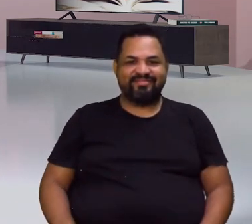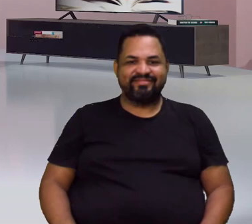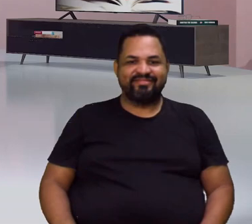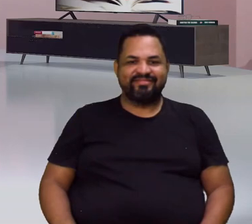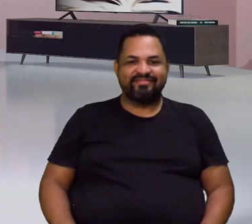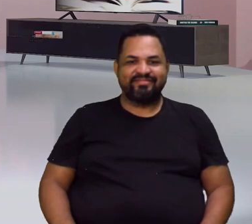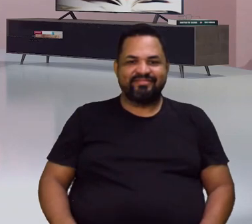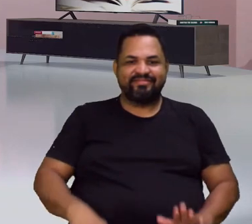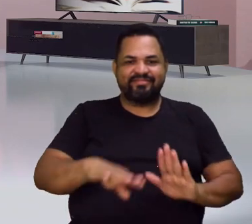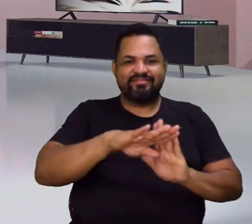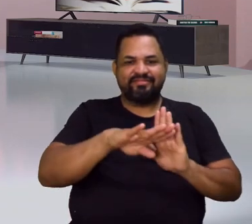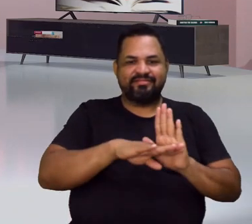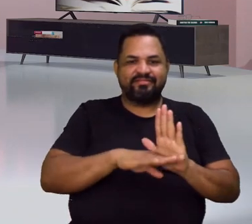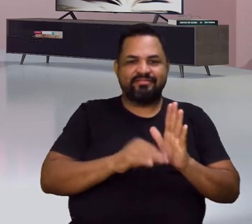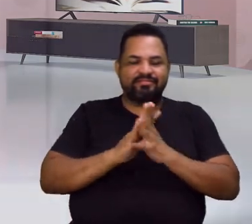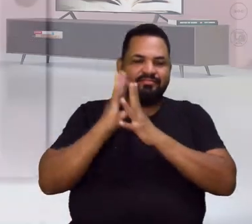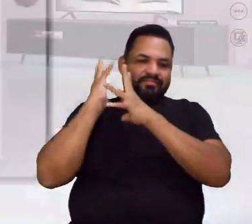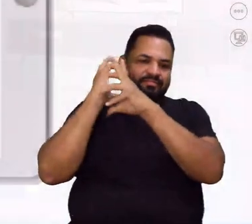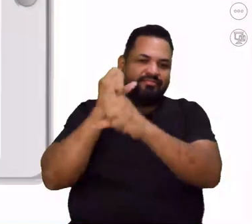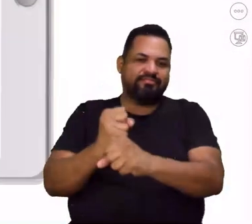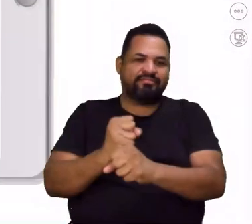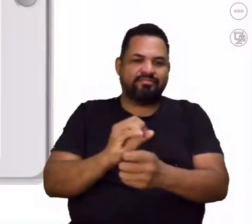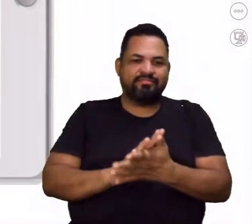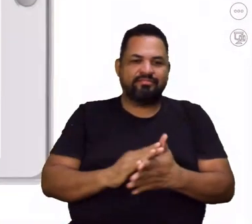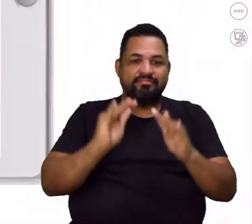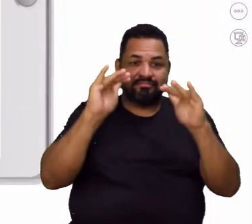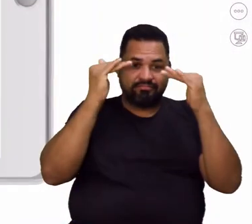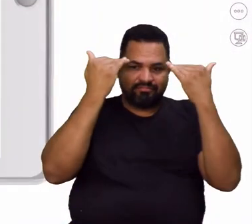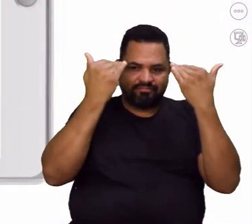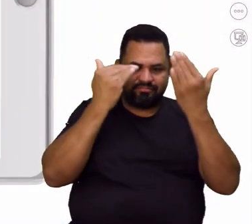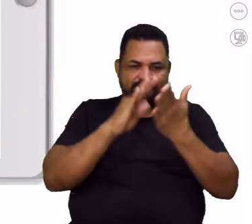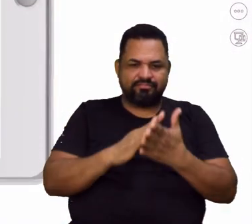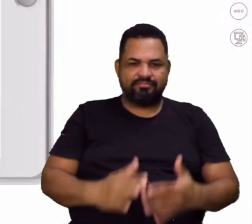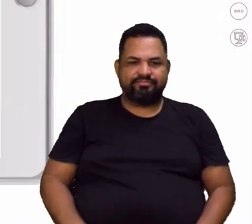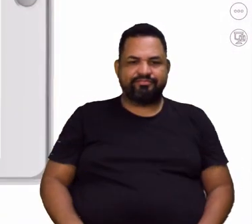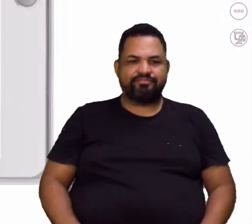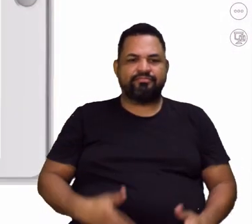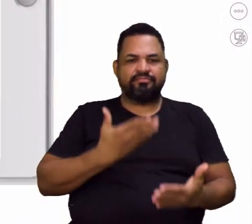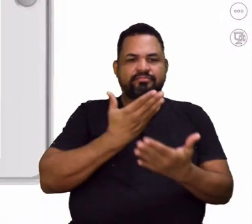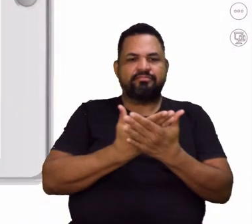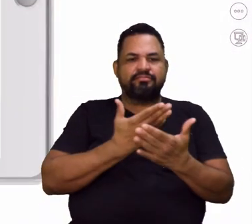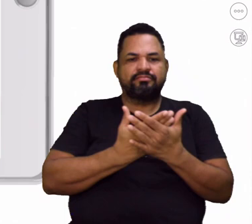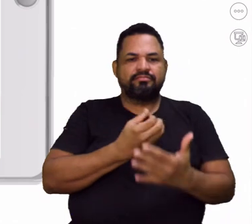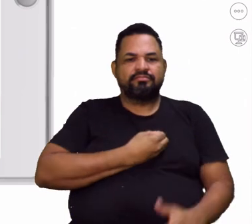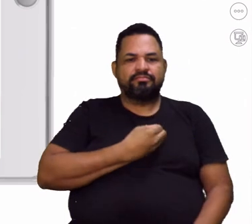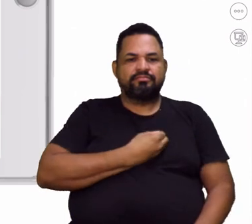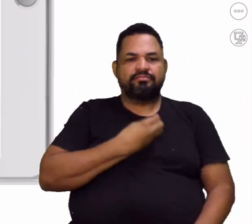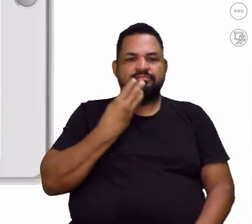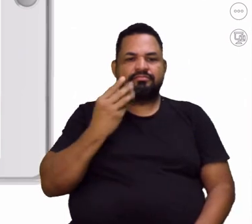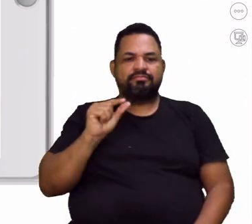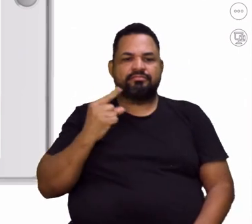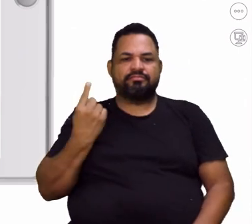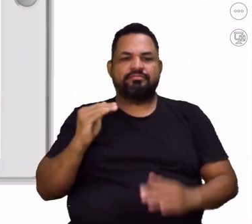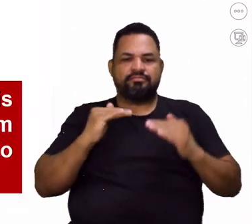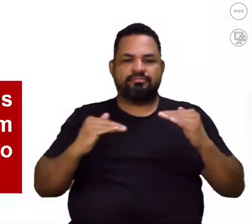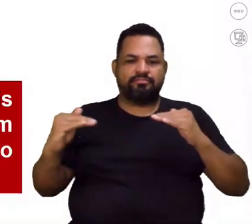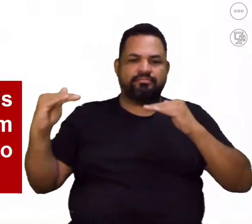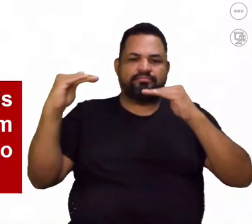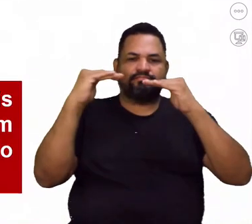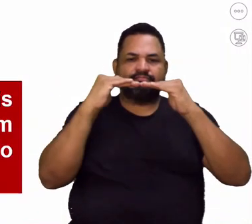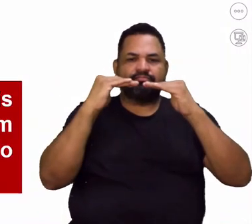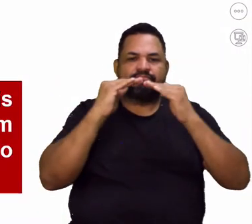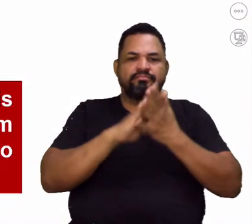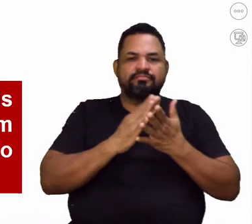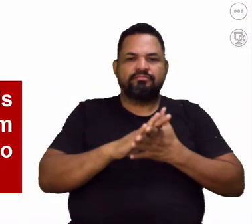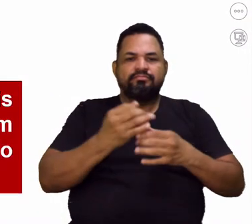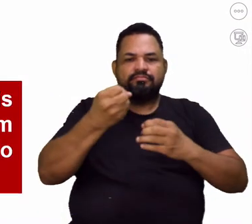já a agenda, vamos aí iniciar essa revisão bem aí antenados, juntinhos, já na aula 3.1 nivelamento, vamos aí revisar